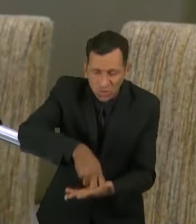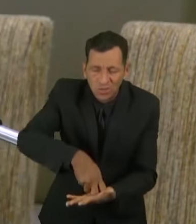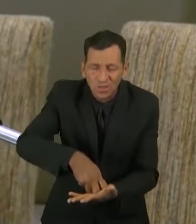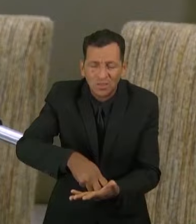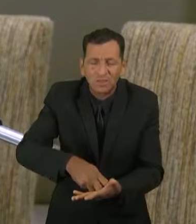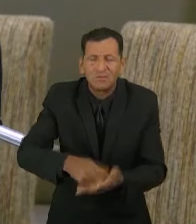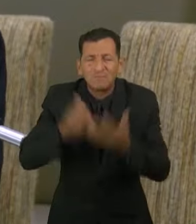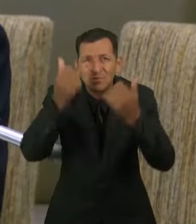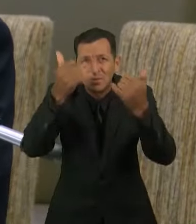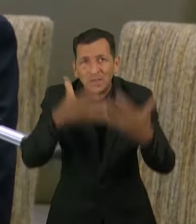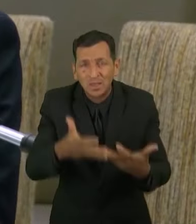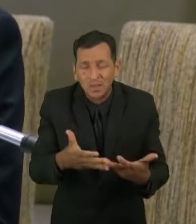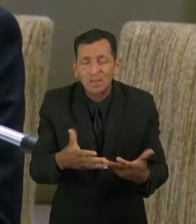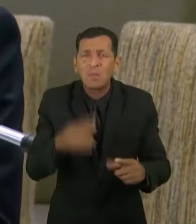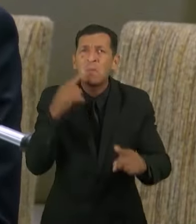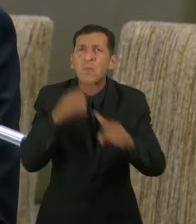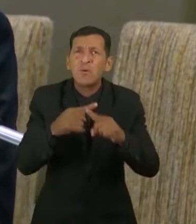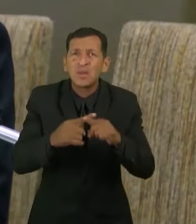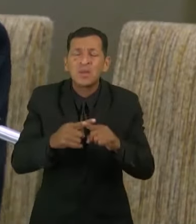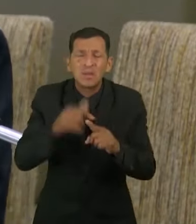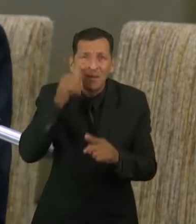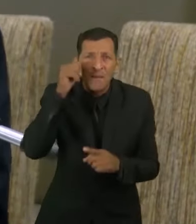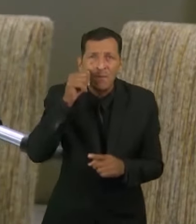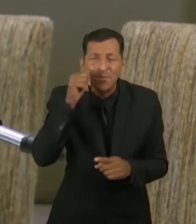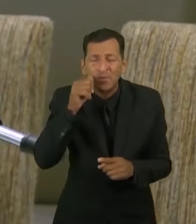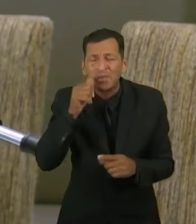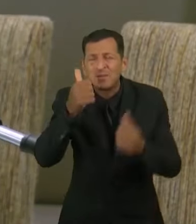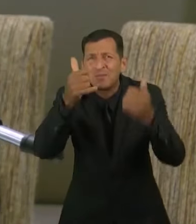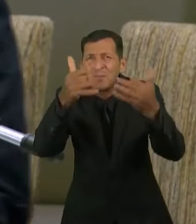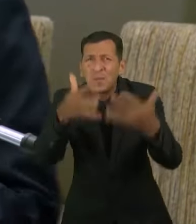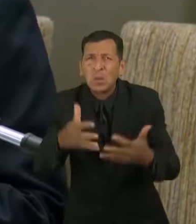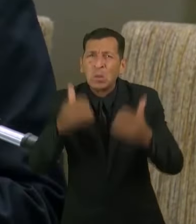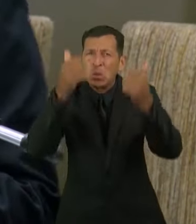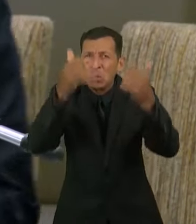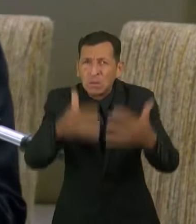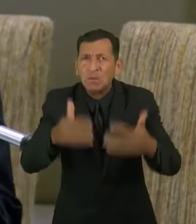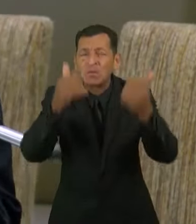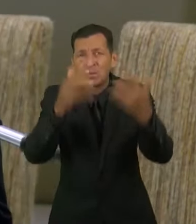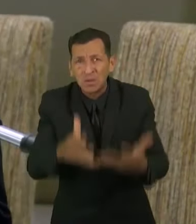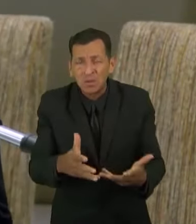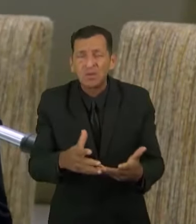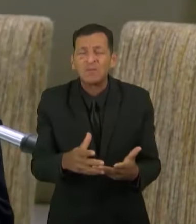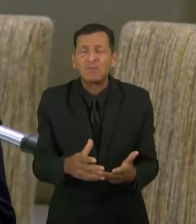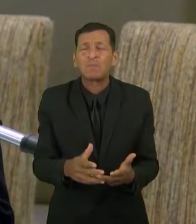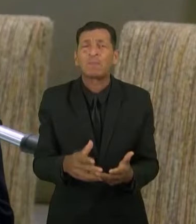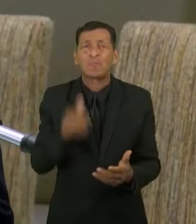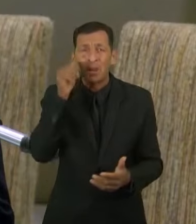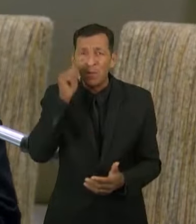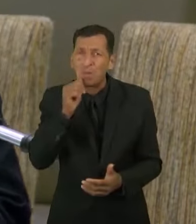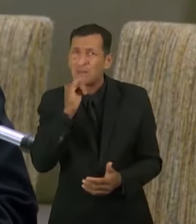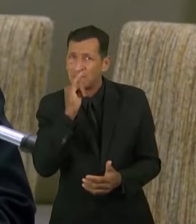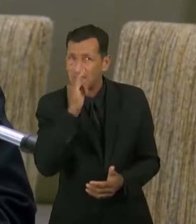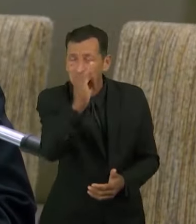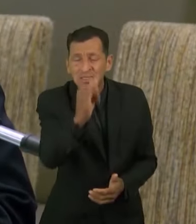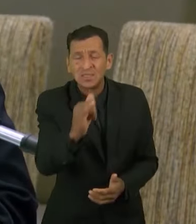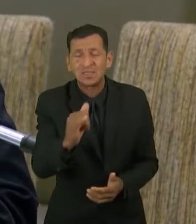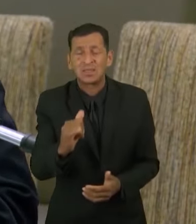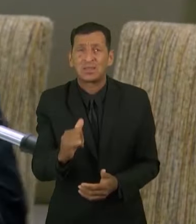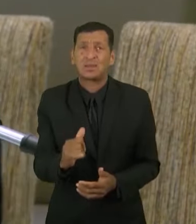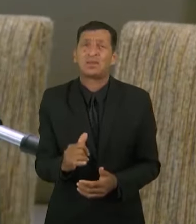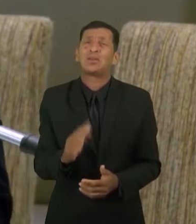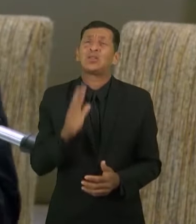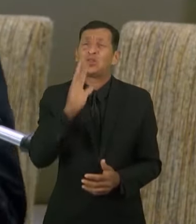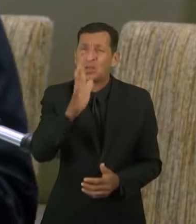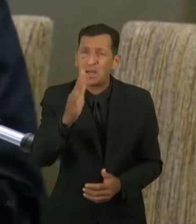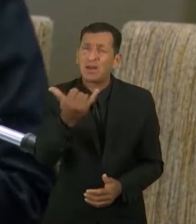falou de ti, e quando eu escutei, eu senti que tu eras diferente,